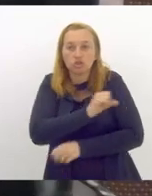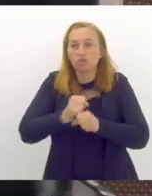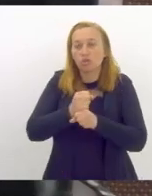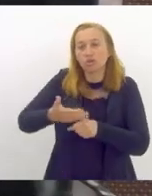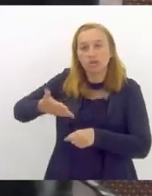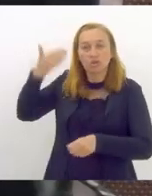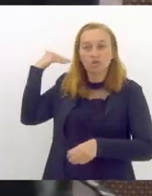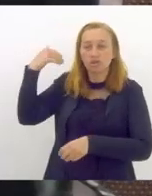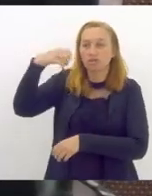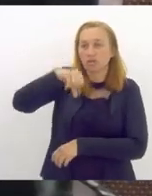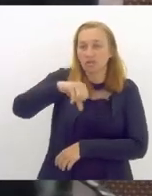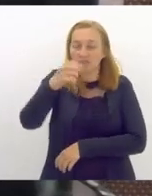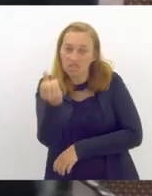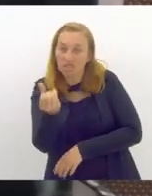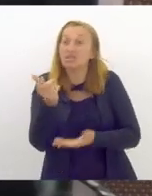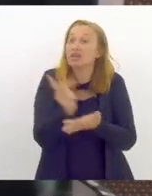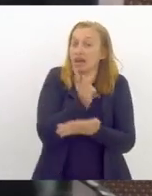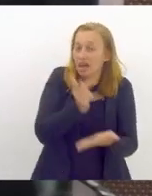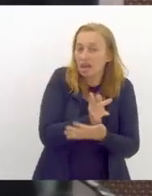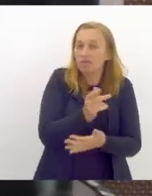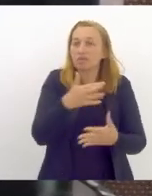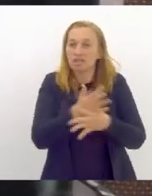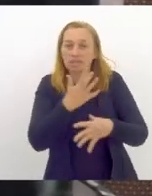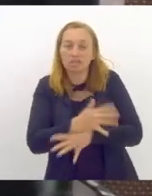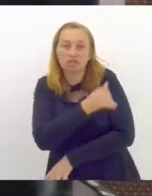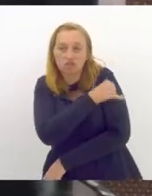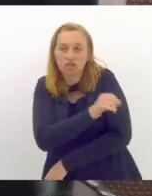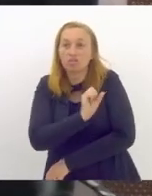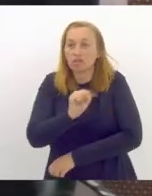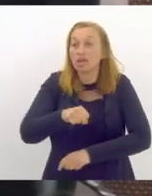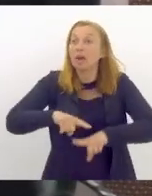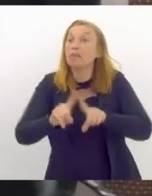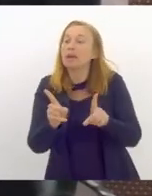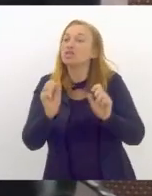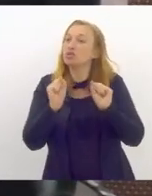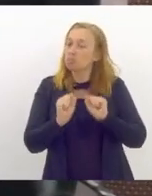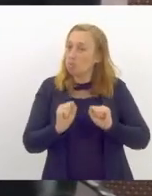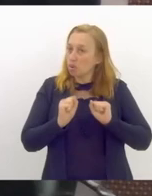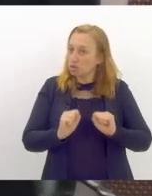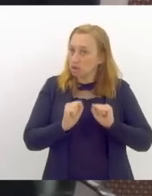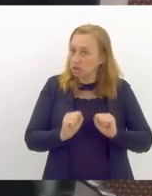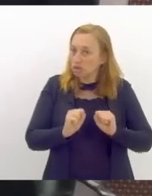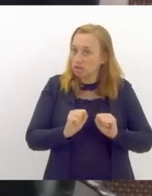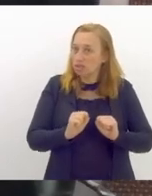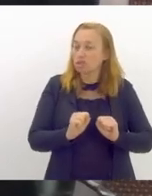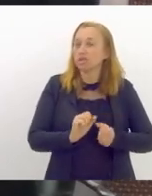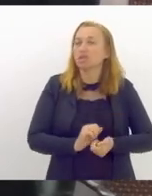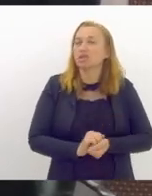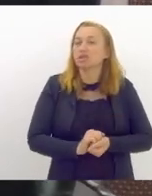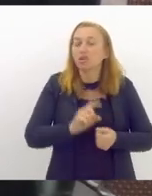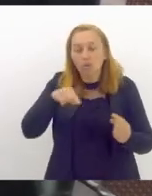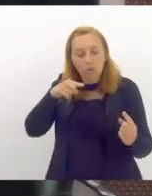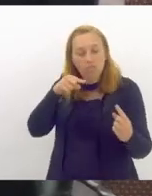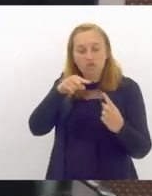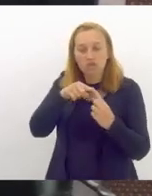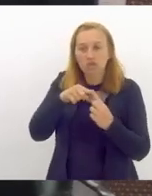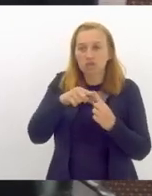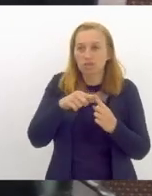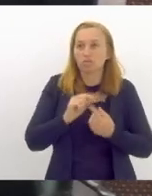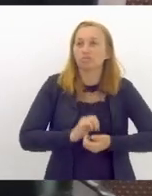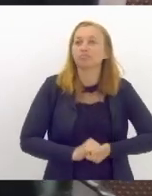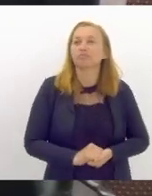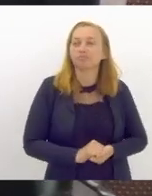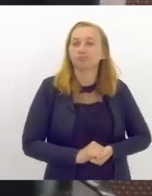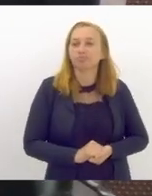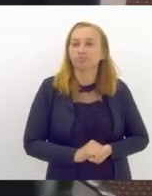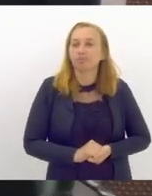96 uma covardia com a cidade do Rio de Janeiro sim mas que pode ser inclusive objeto desse